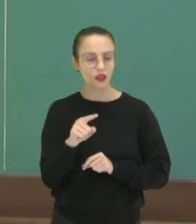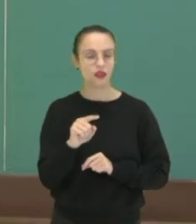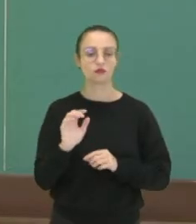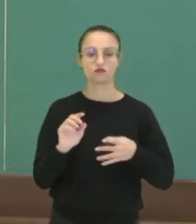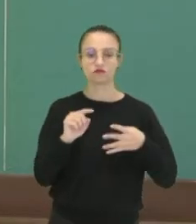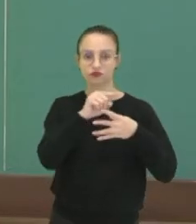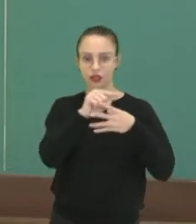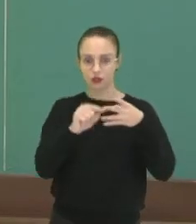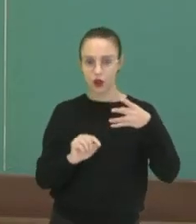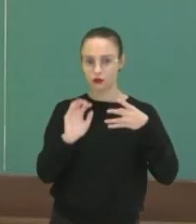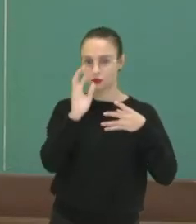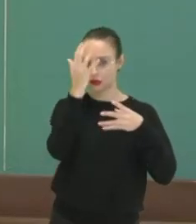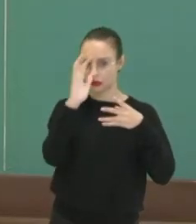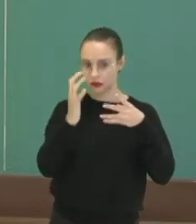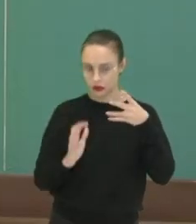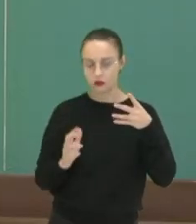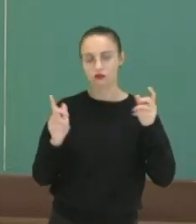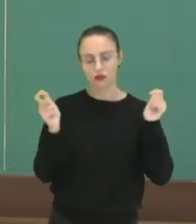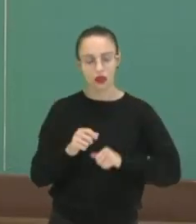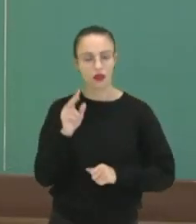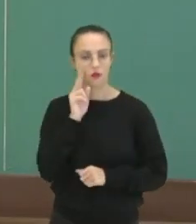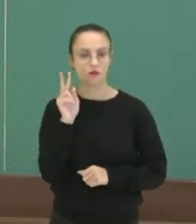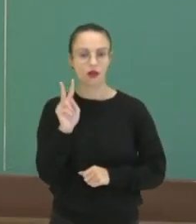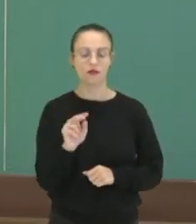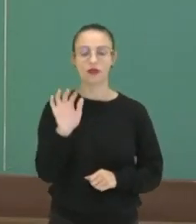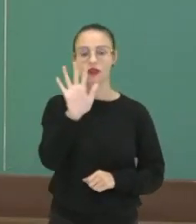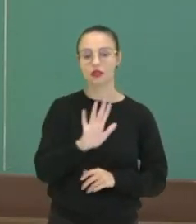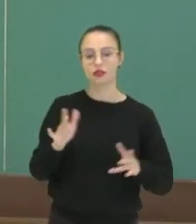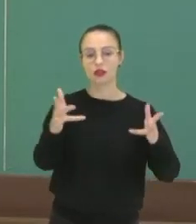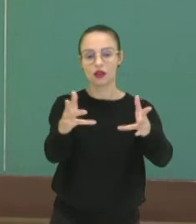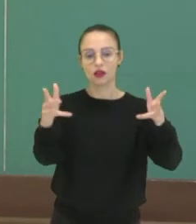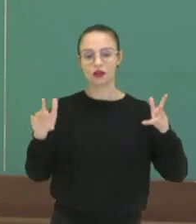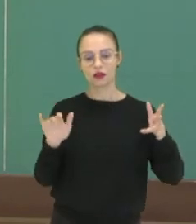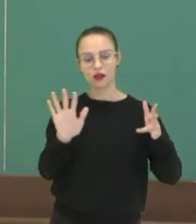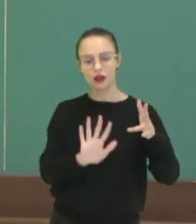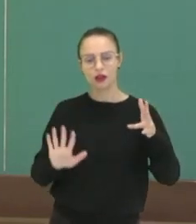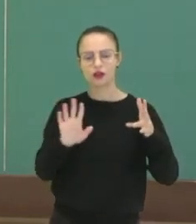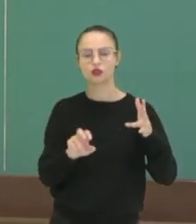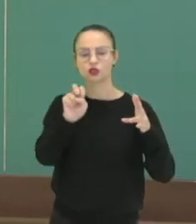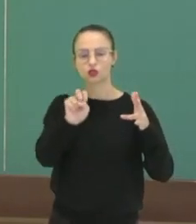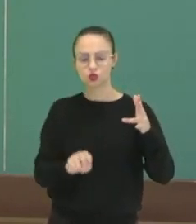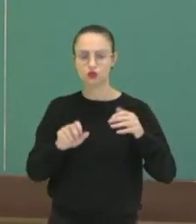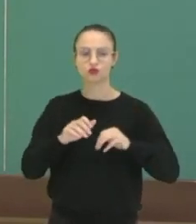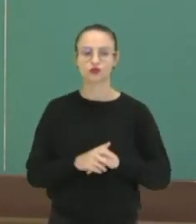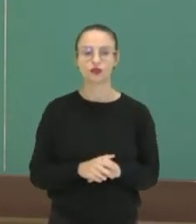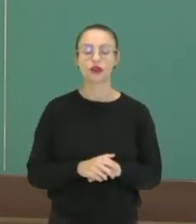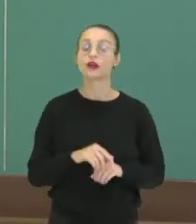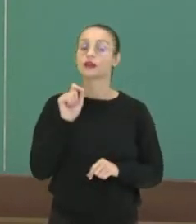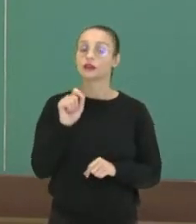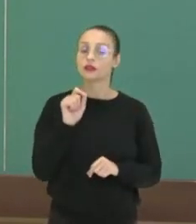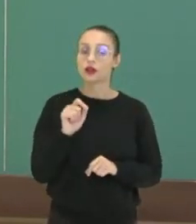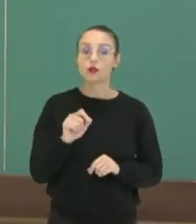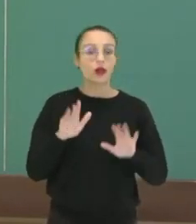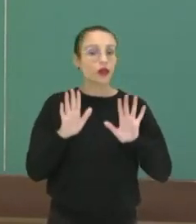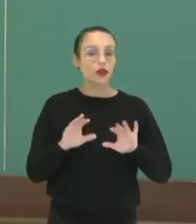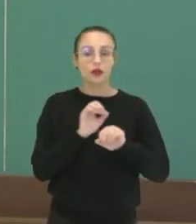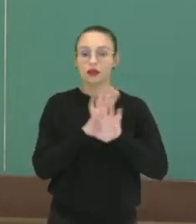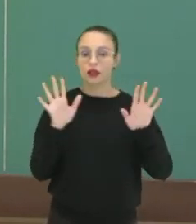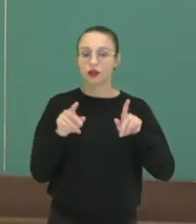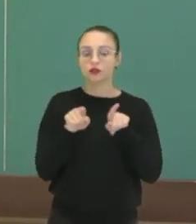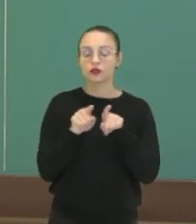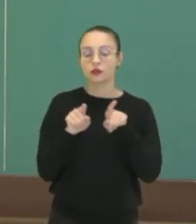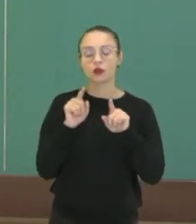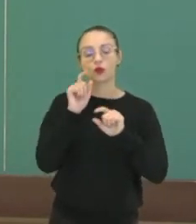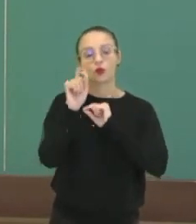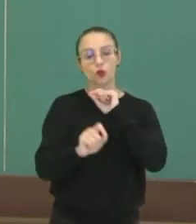mais percebidas, né, na zona temperada do sul, certo? Ou seja, de forma bem definida. E é isso que